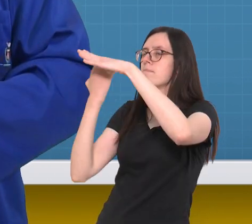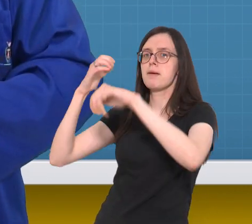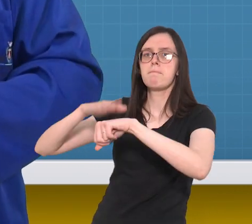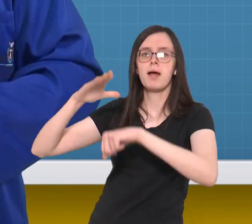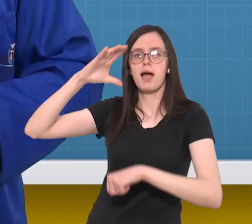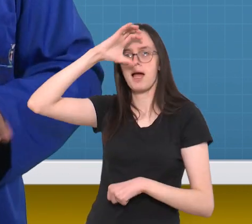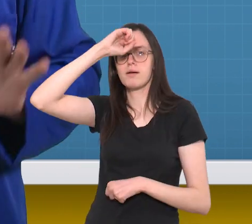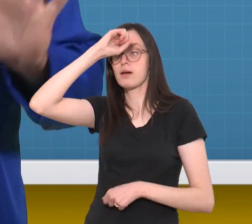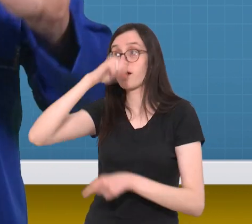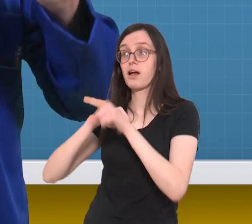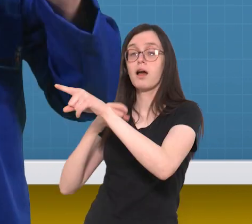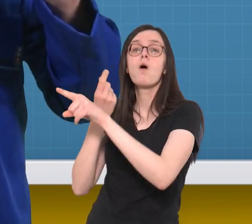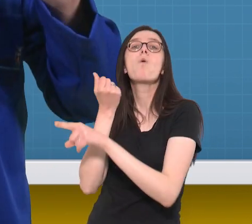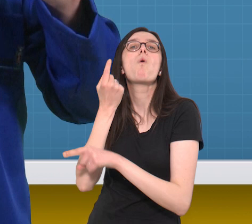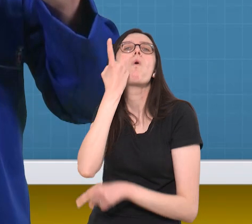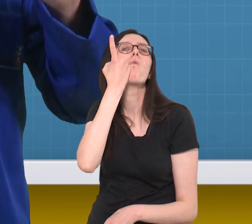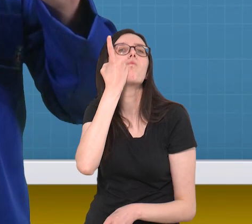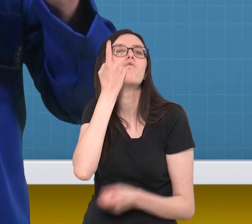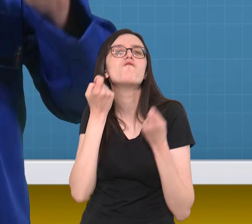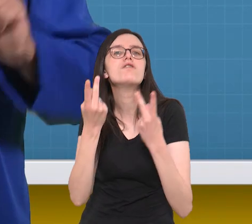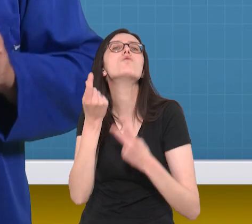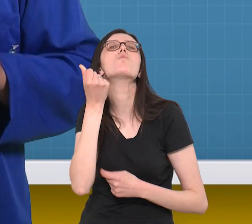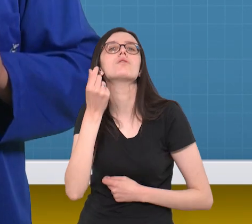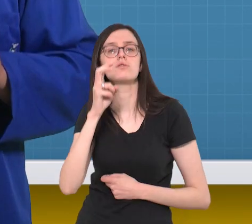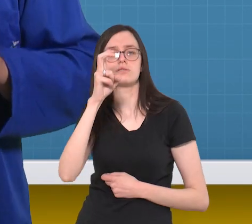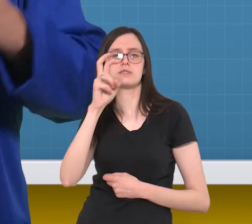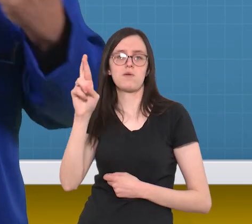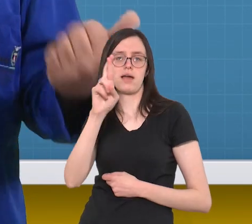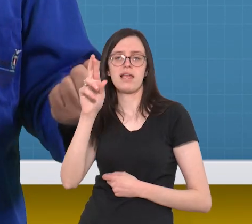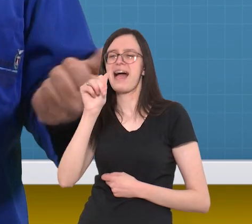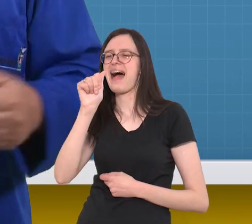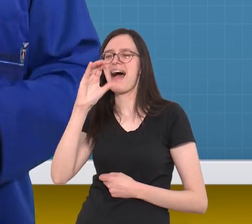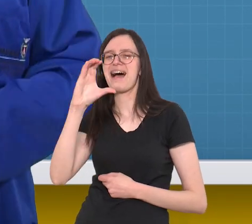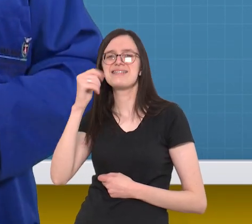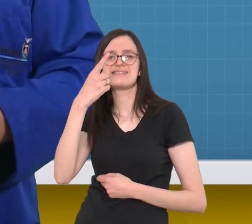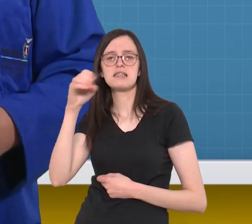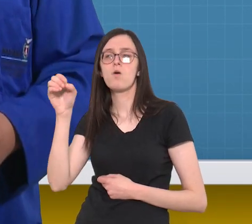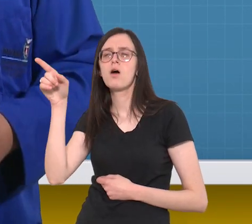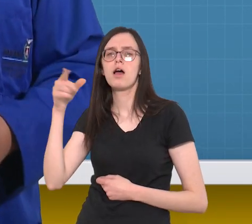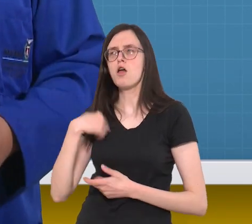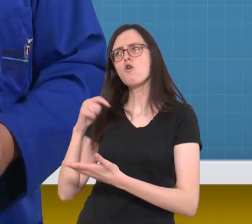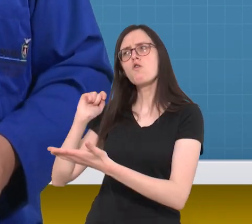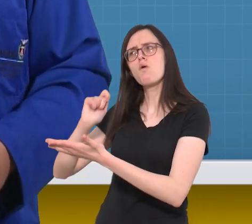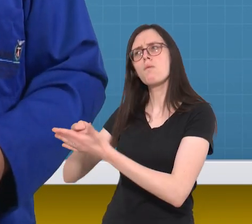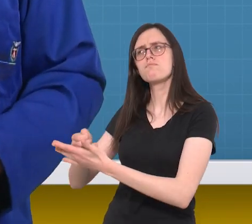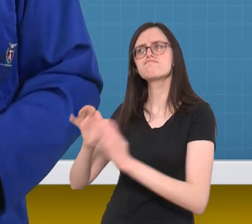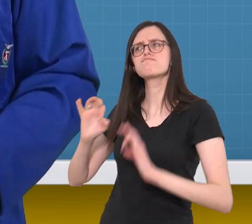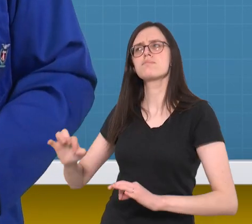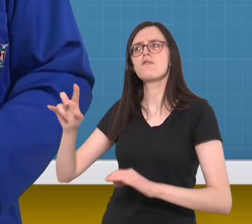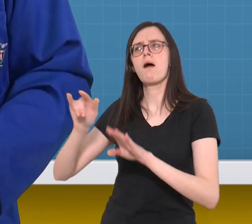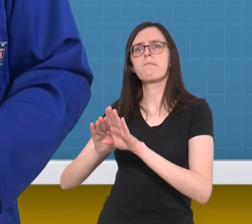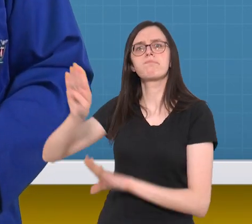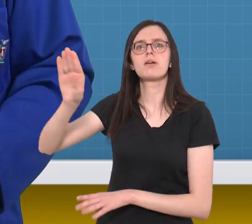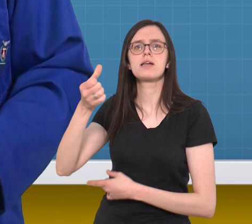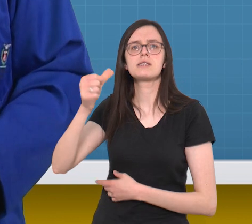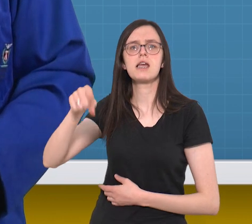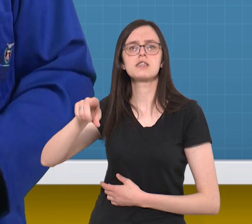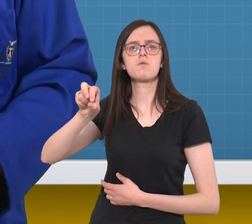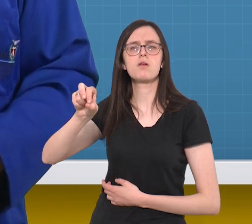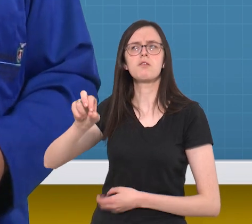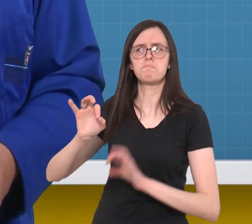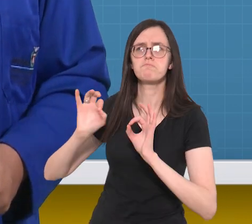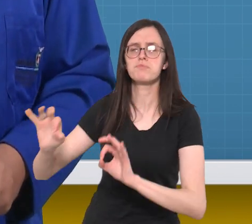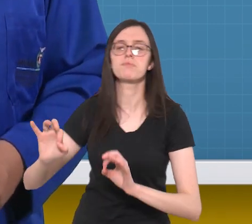Aprendizagem, a ação dela custa 5 reais. Por que eu vou comprar? Porque eu tenho certeza que daqui a pouco vai estar